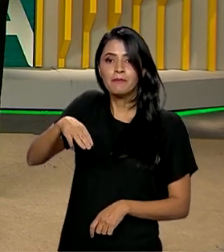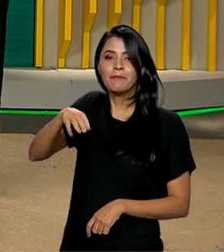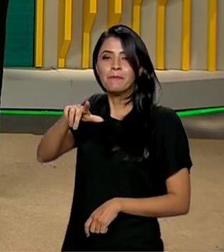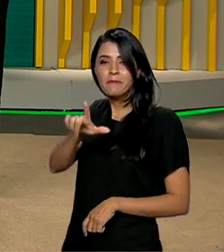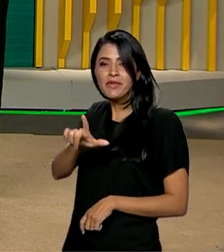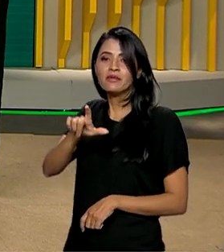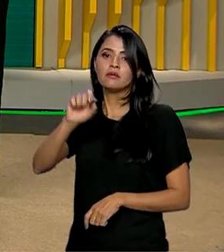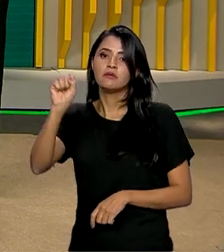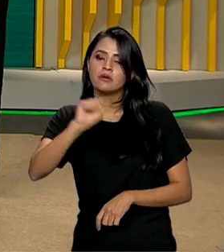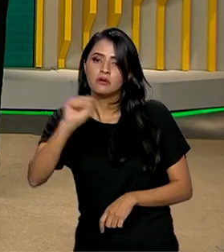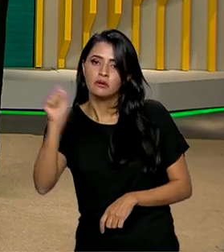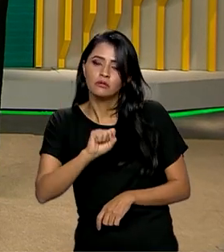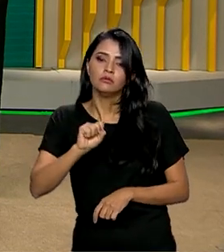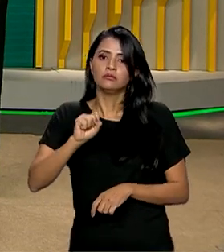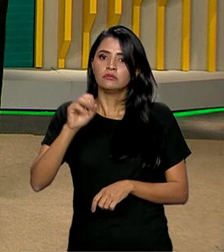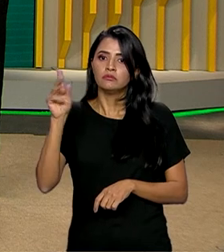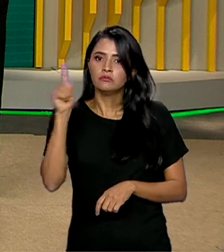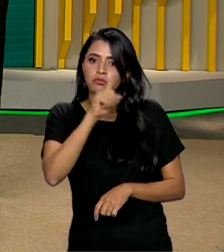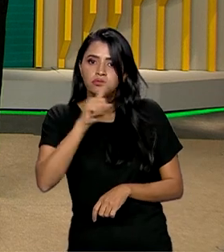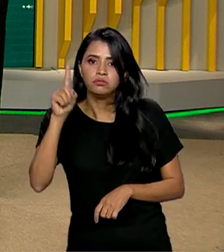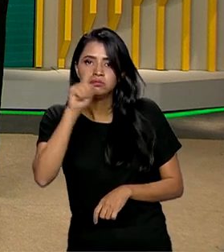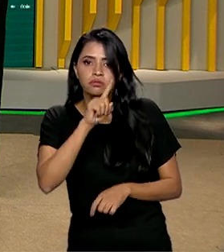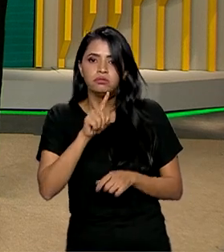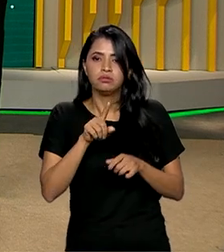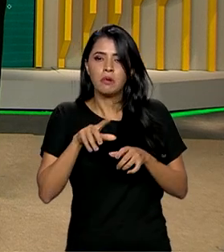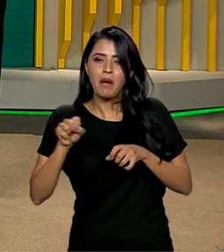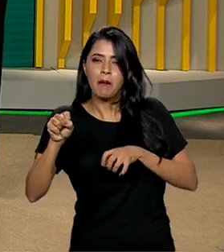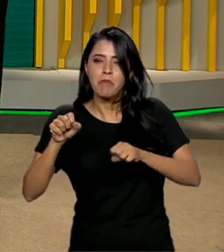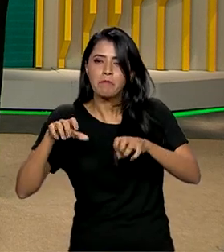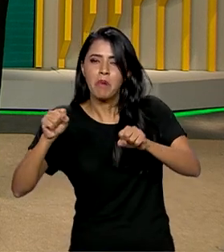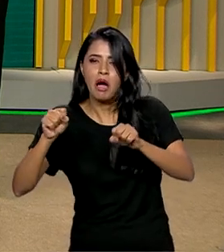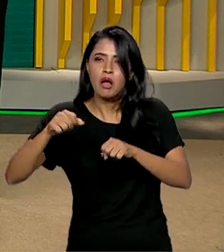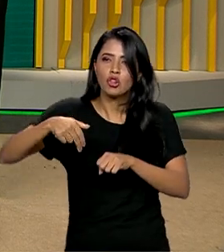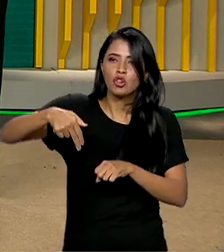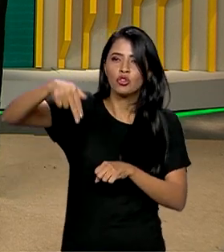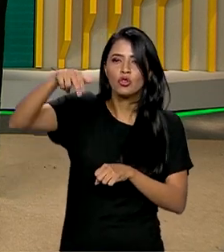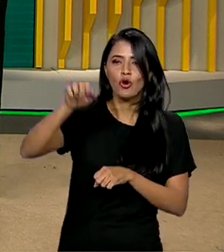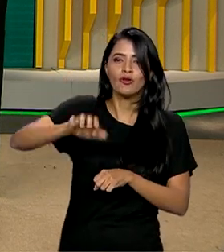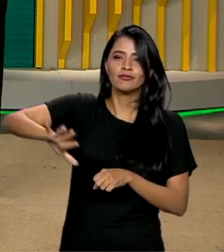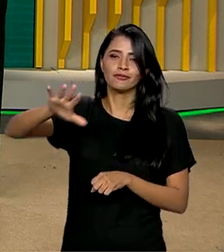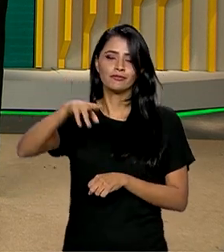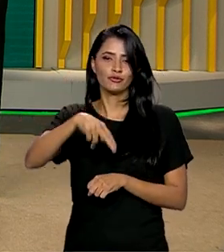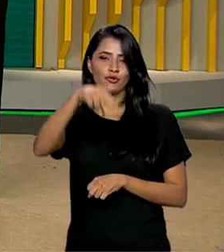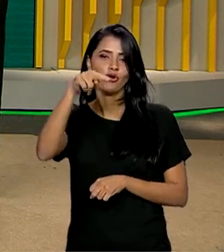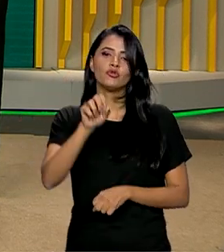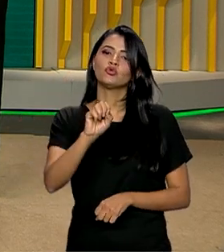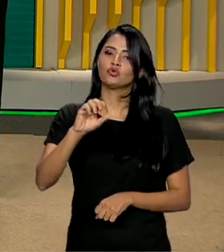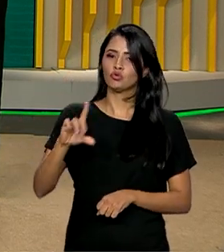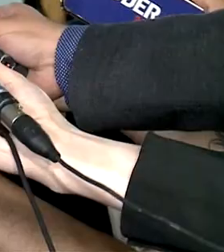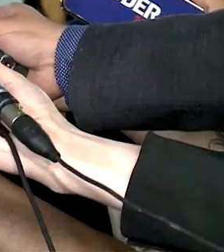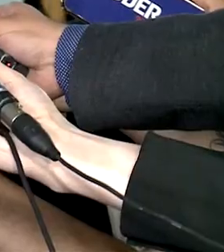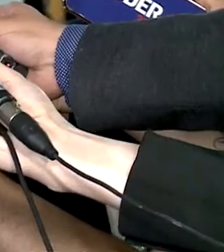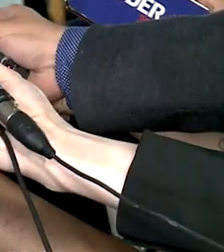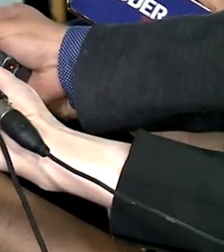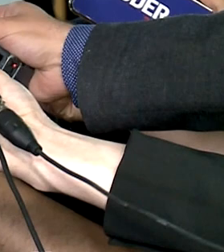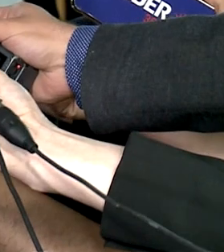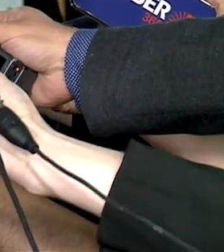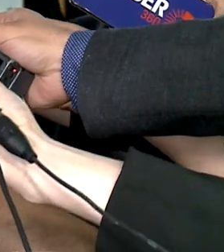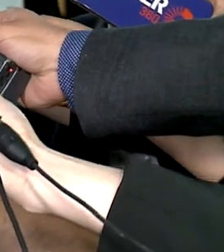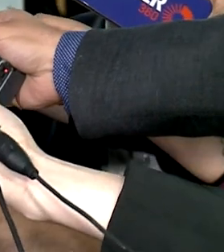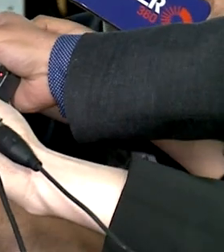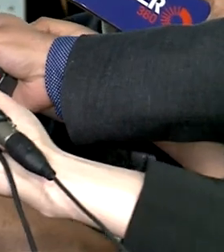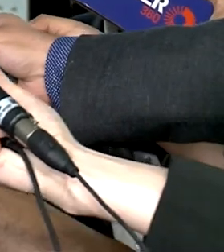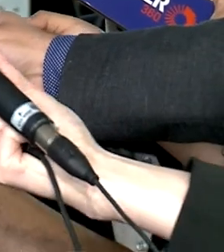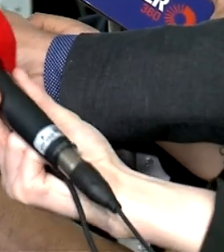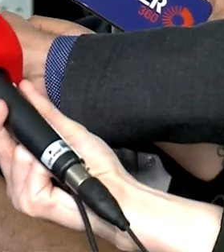600 milissegundos, a falha gerou uma série de eventos que deixou Nordeste, Norte e Sudeste sem luz. O evento